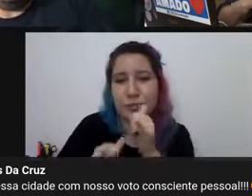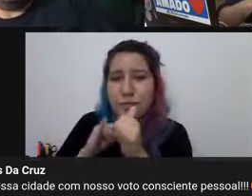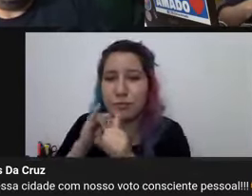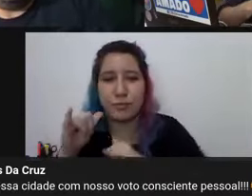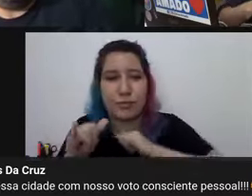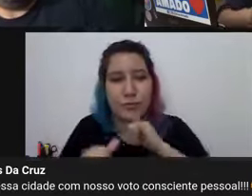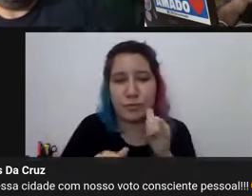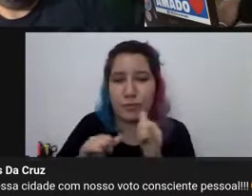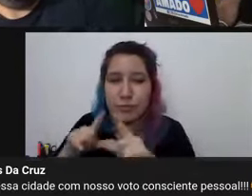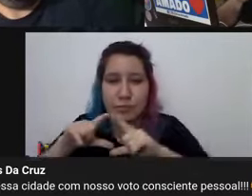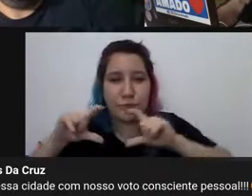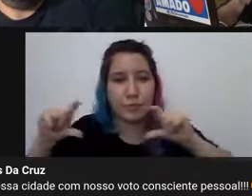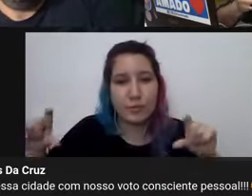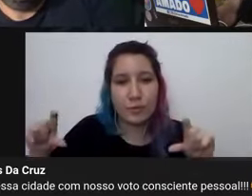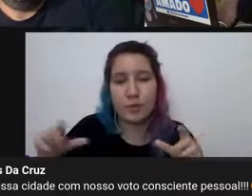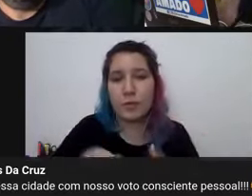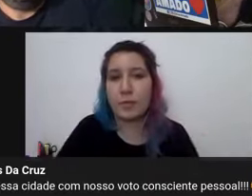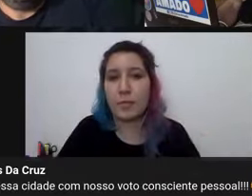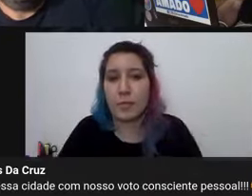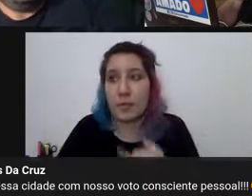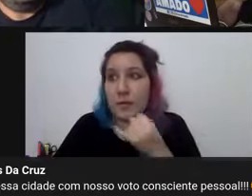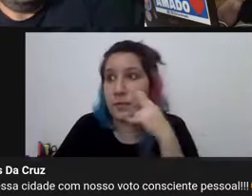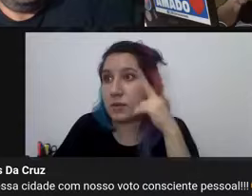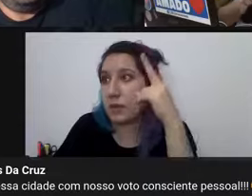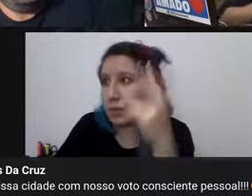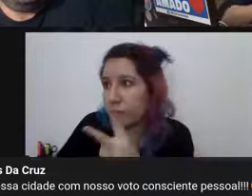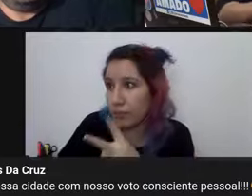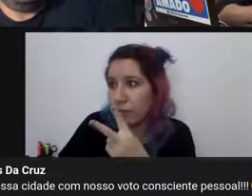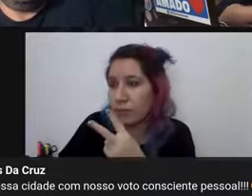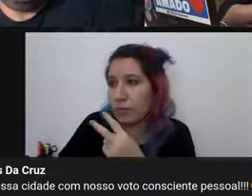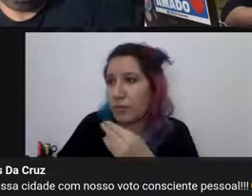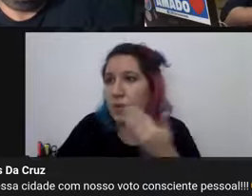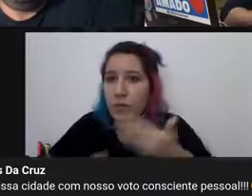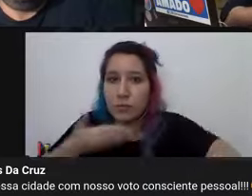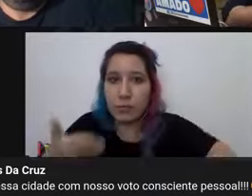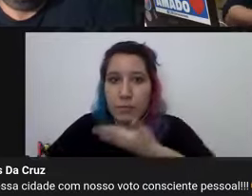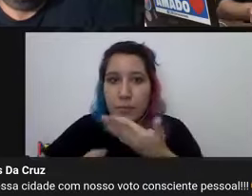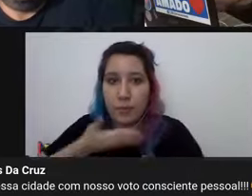tela, está incrível. E se você está assistindo, compartilha no seu Facebook,